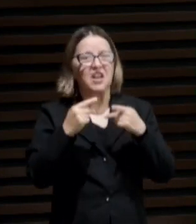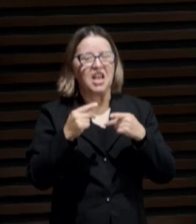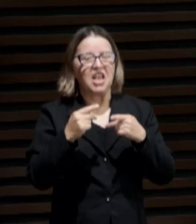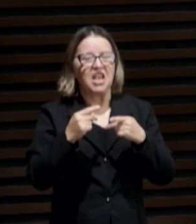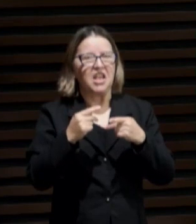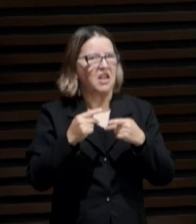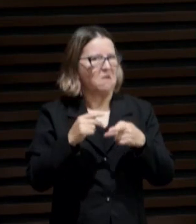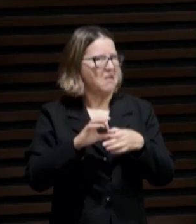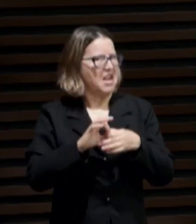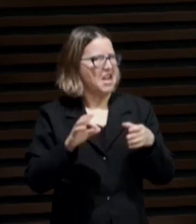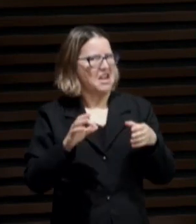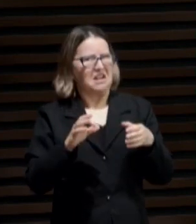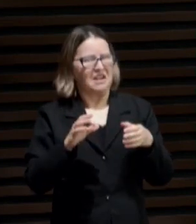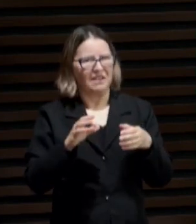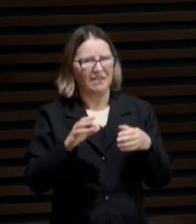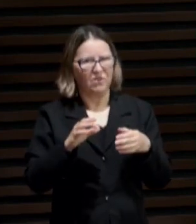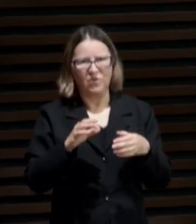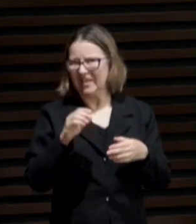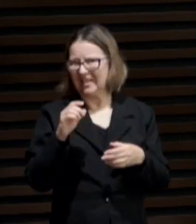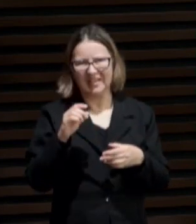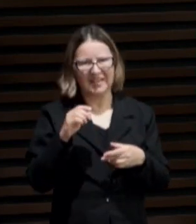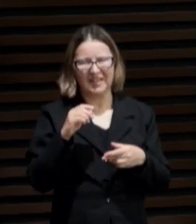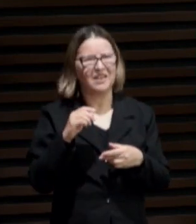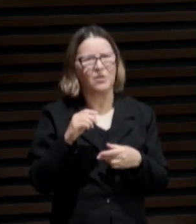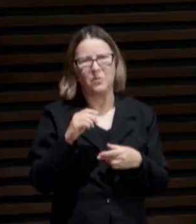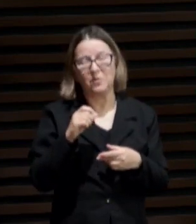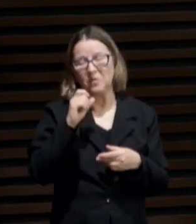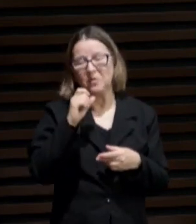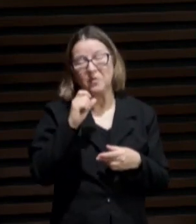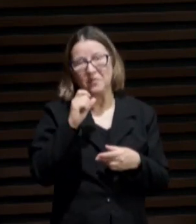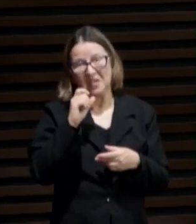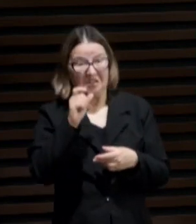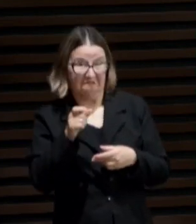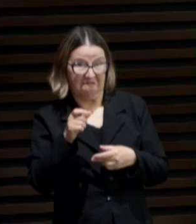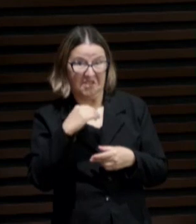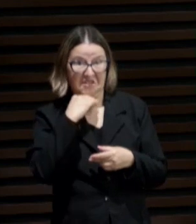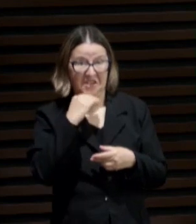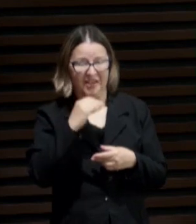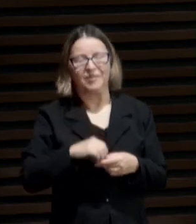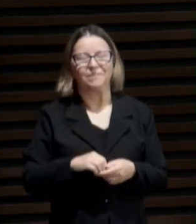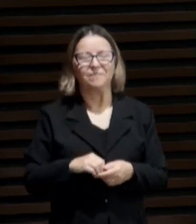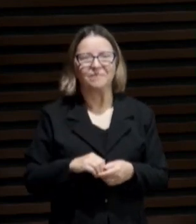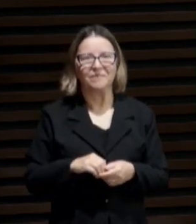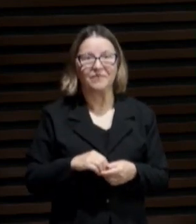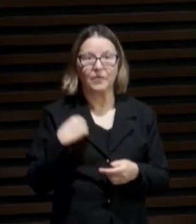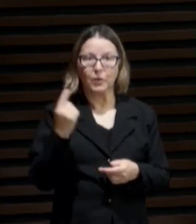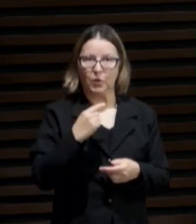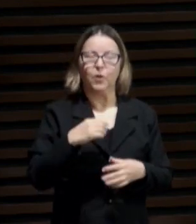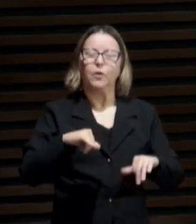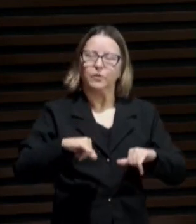Infelizmente, depois do pecado, o pecado entrou na raça, nós sofremos muito com esse terrível pecado.